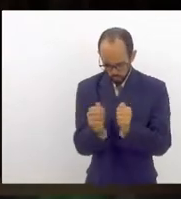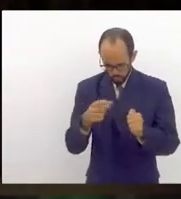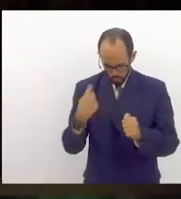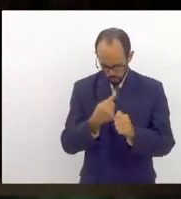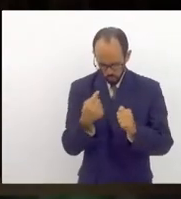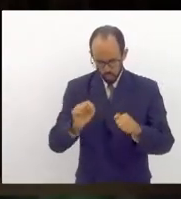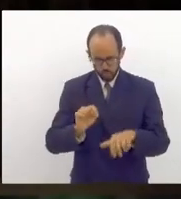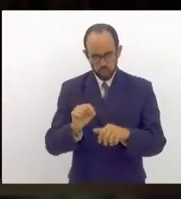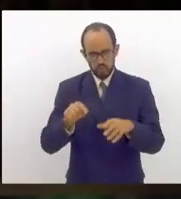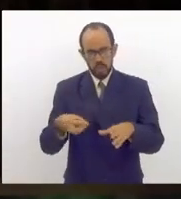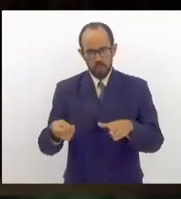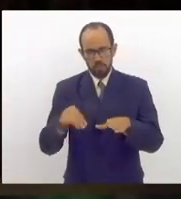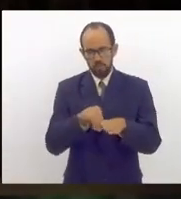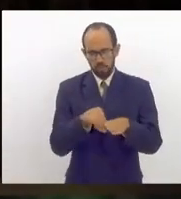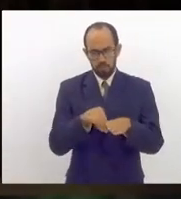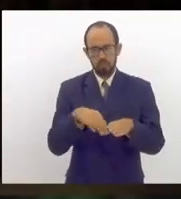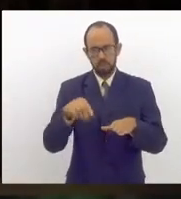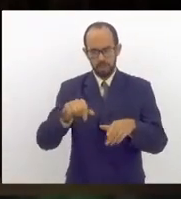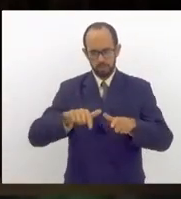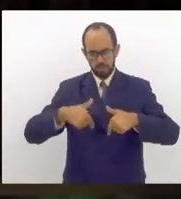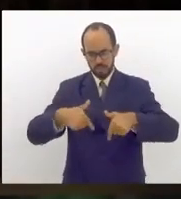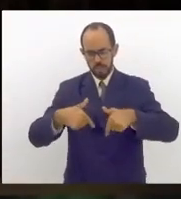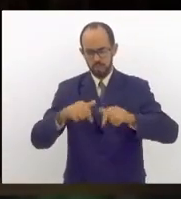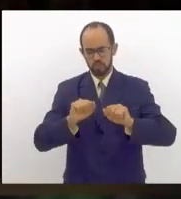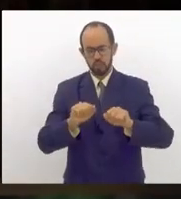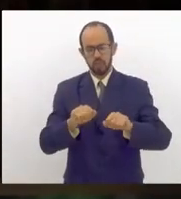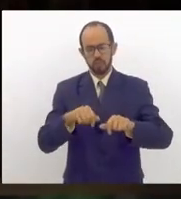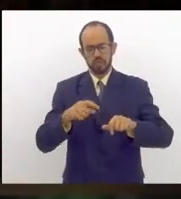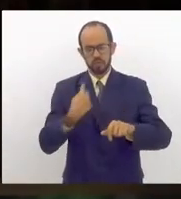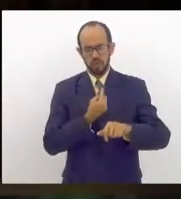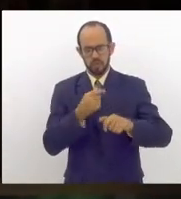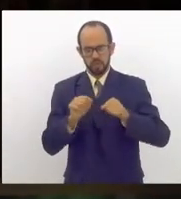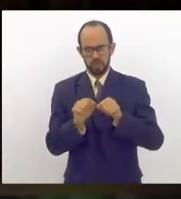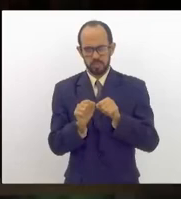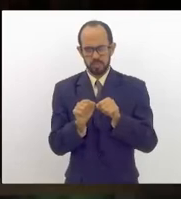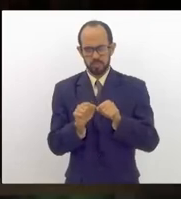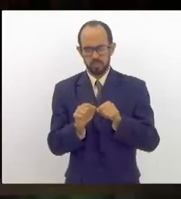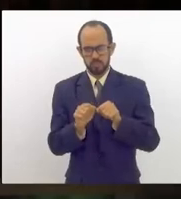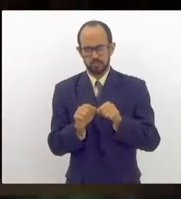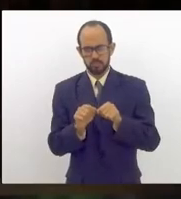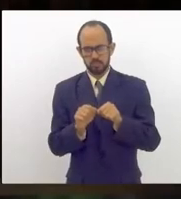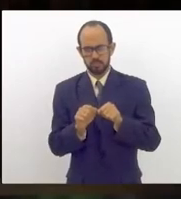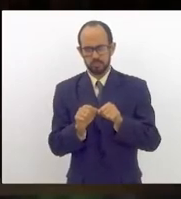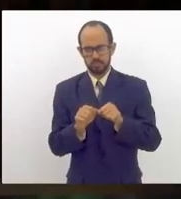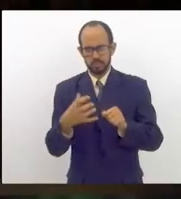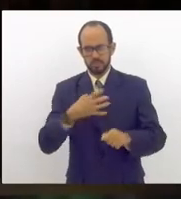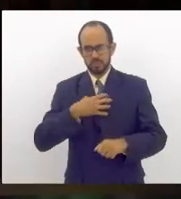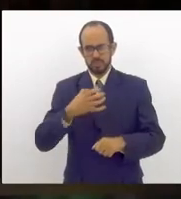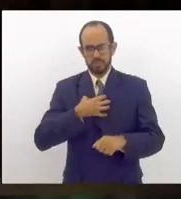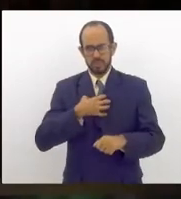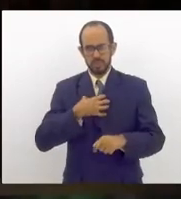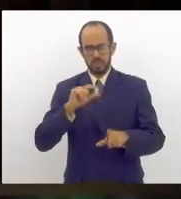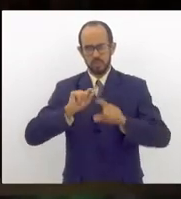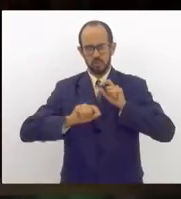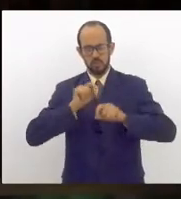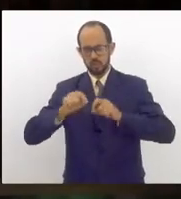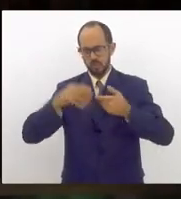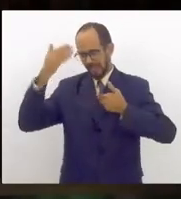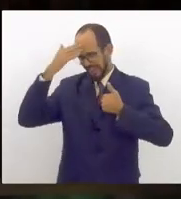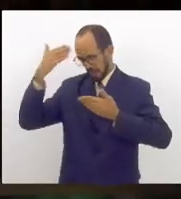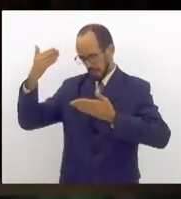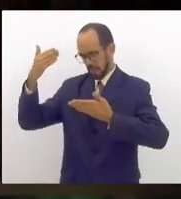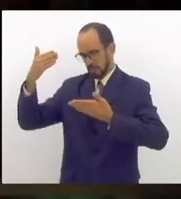política né nas ações que nós realizamos e que se sentem muito muito